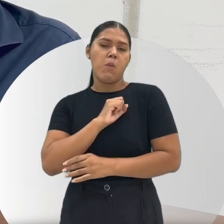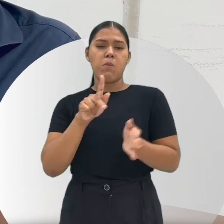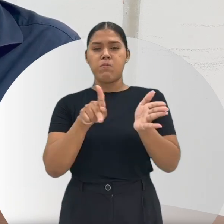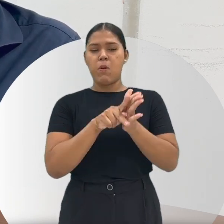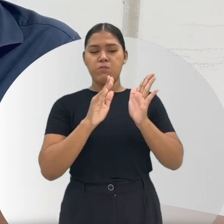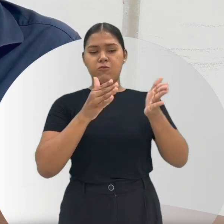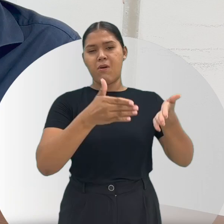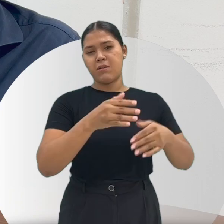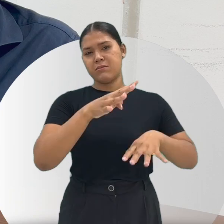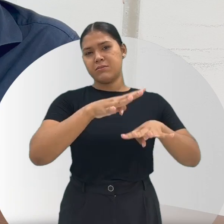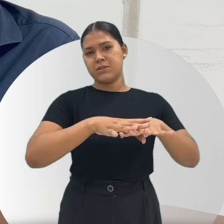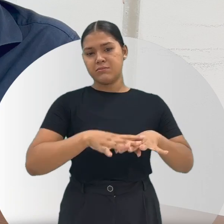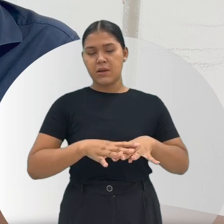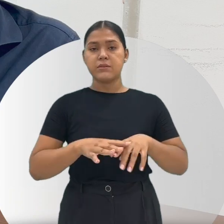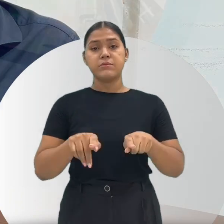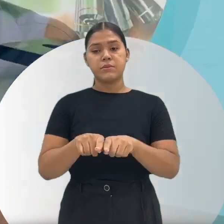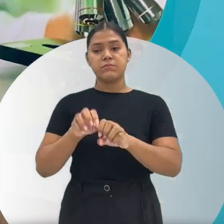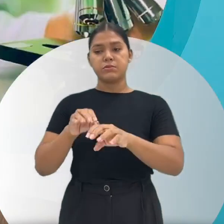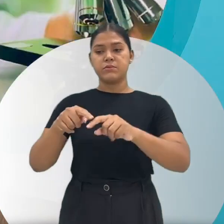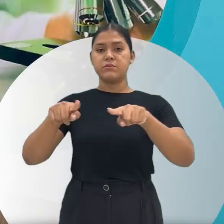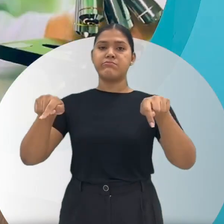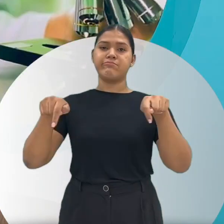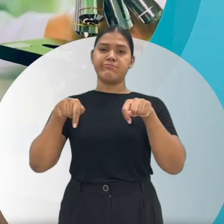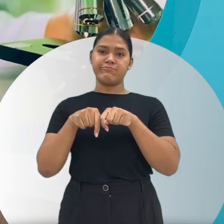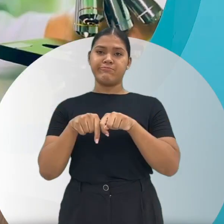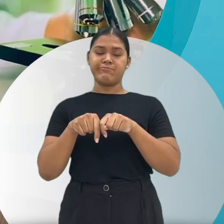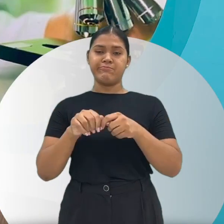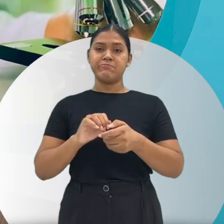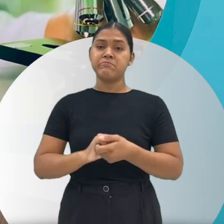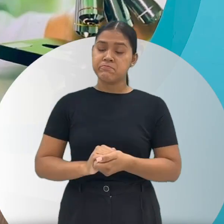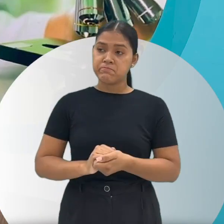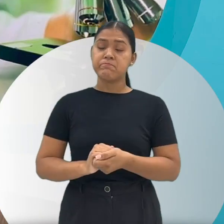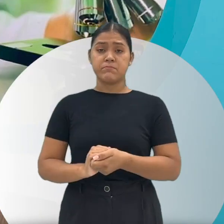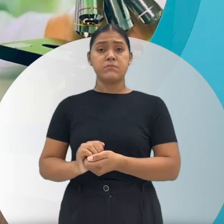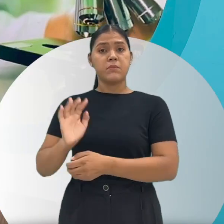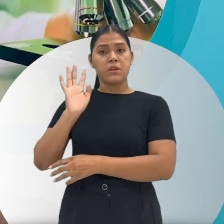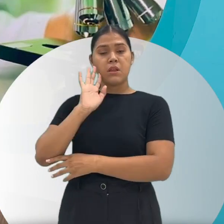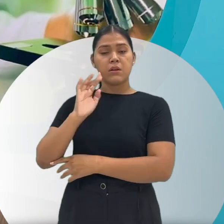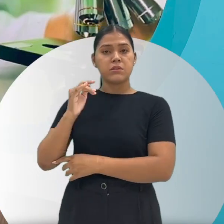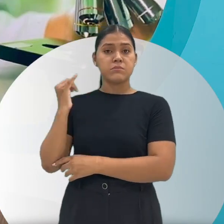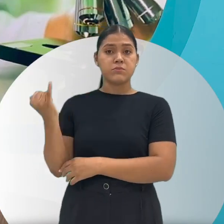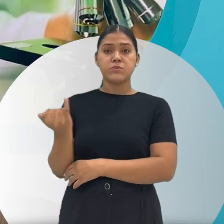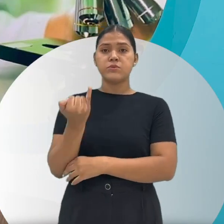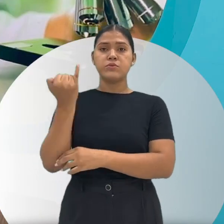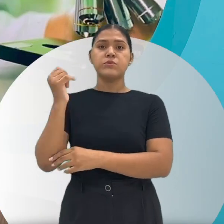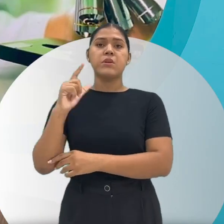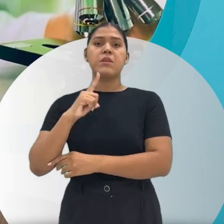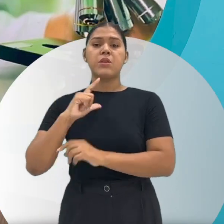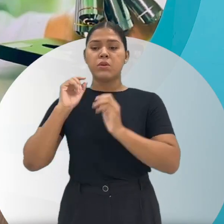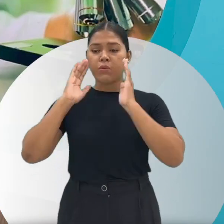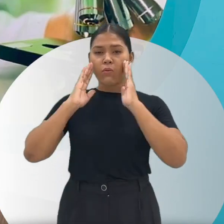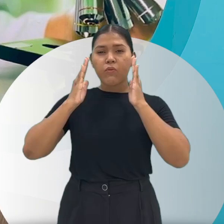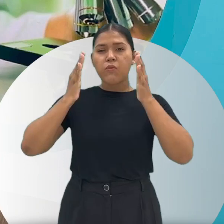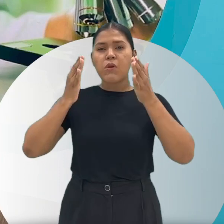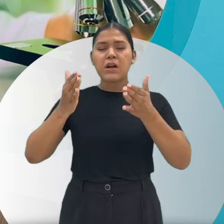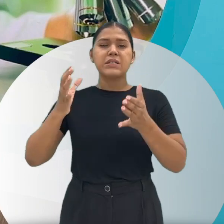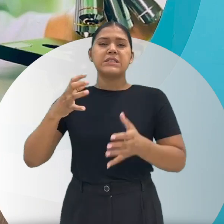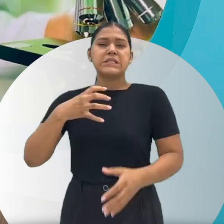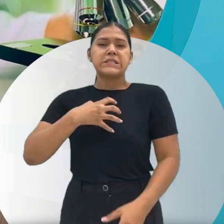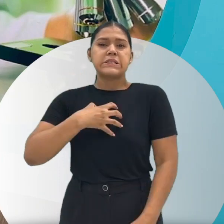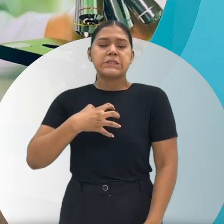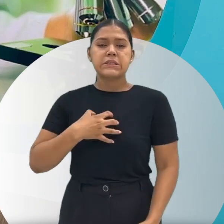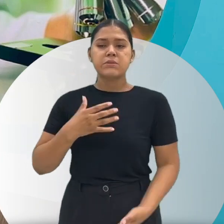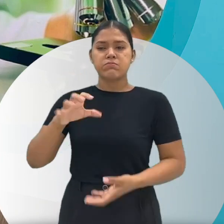tutela enquanto estamos dentro de sala de aula. Que bacana e muito importante, né, a gente ter essa formação mais sensível,